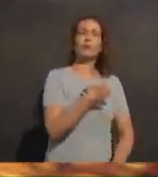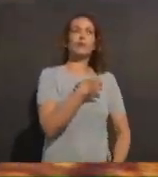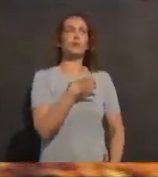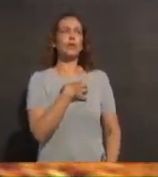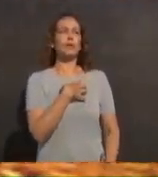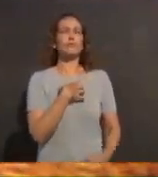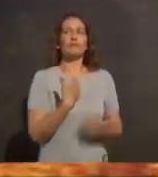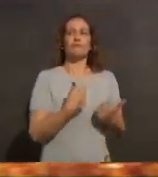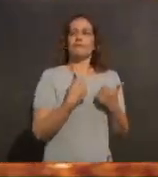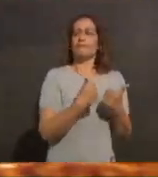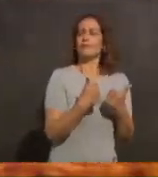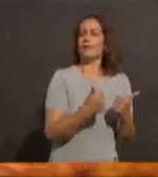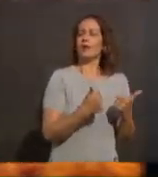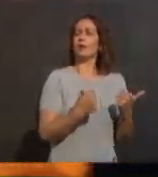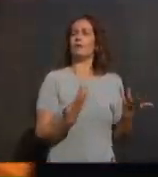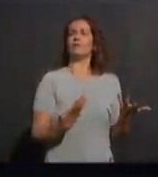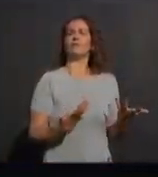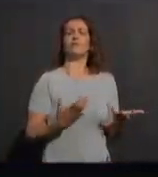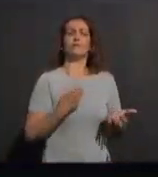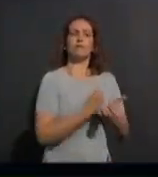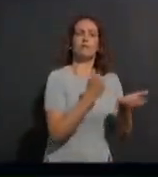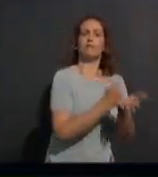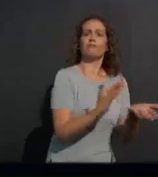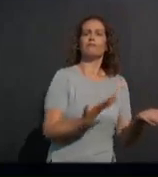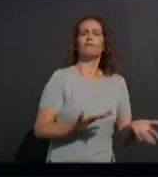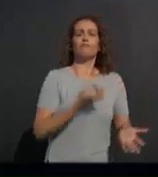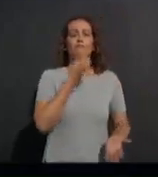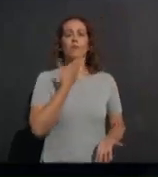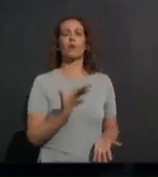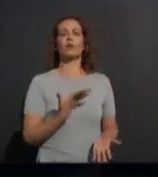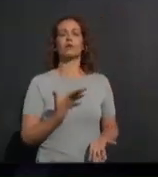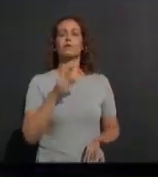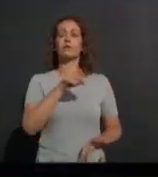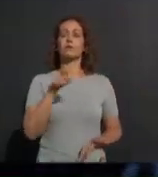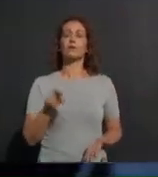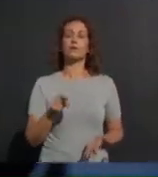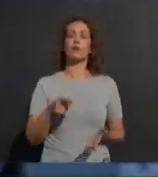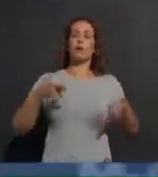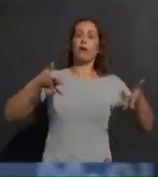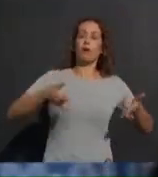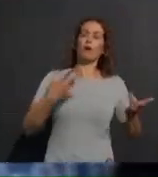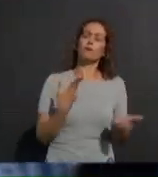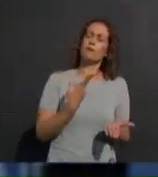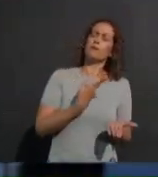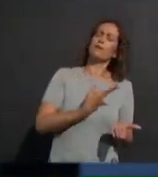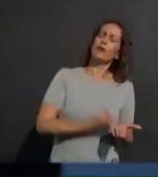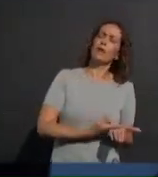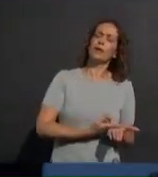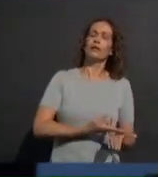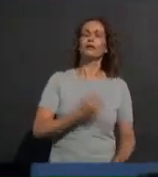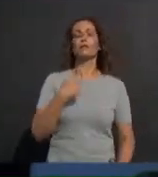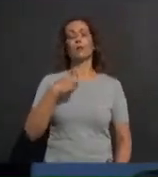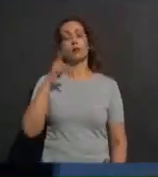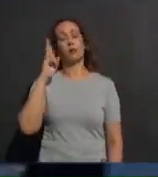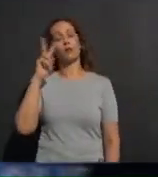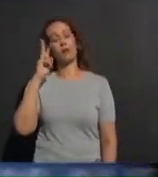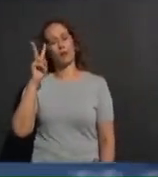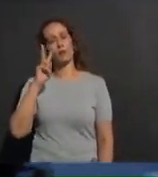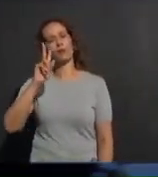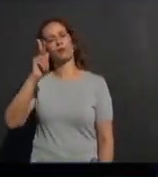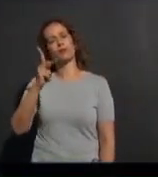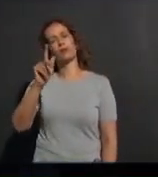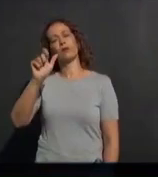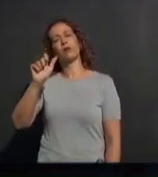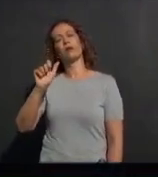e de relevância é inexplicável. Quando você deita à noite para dormir, eu nunca vou esquecer quando eu fui ao Haiti a primeira vez, logo depois